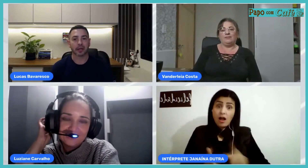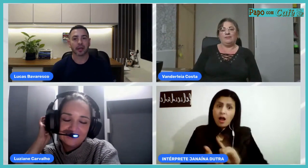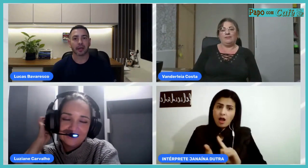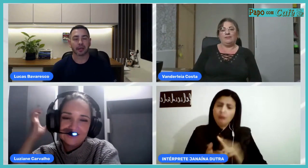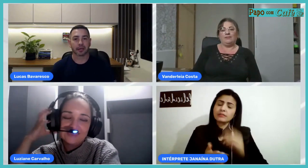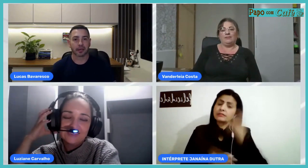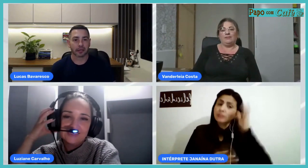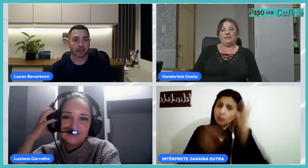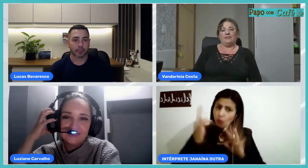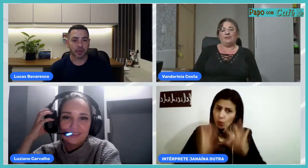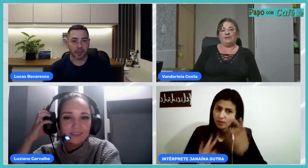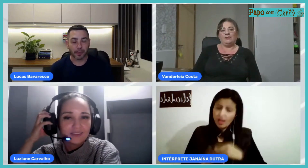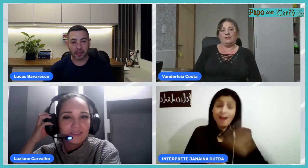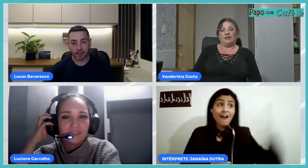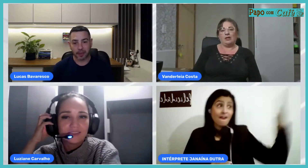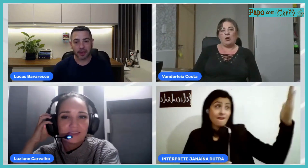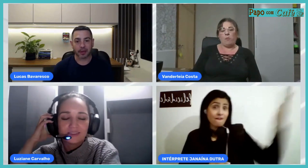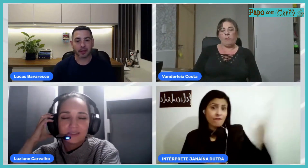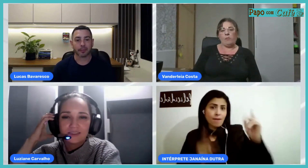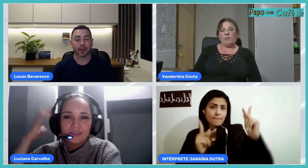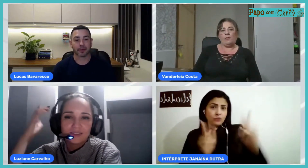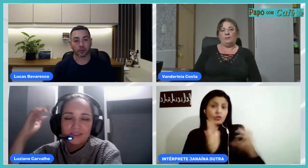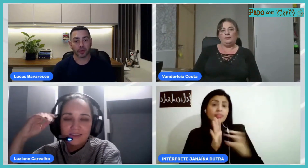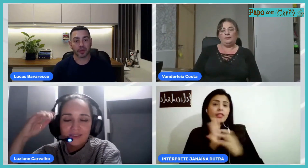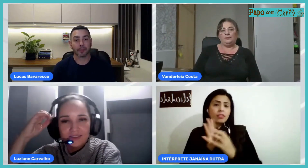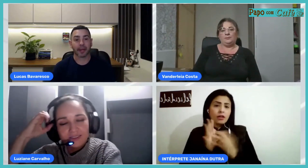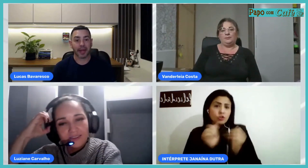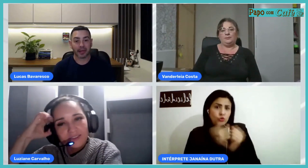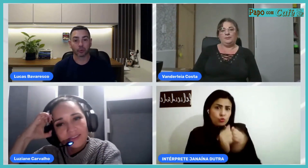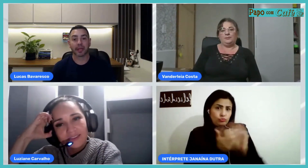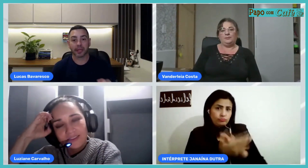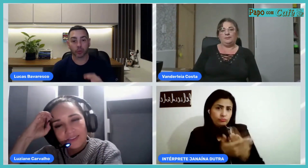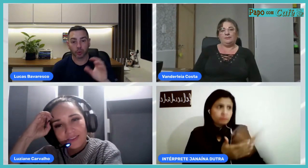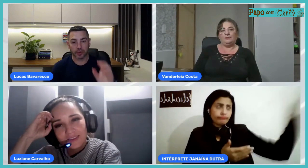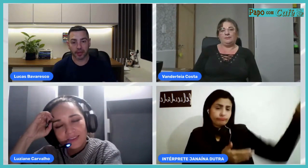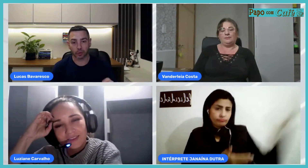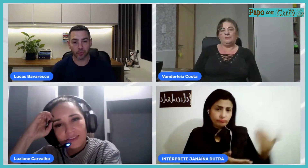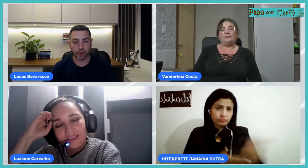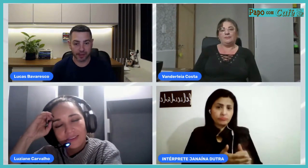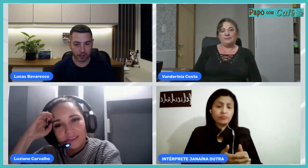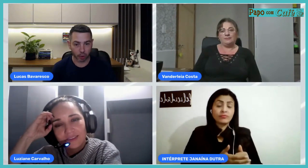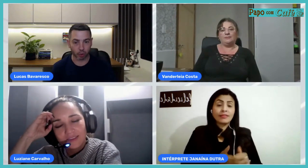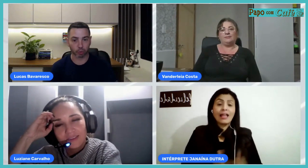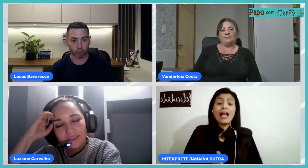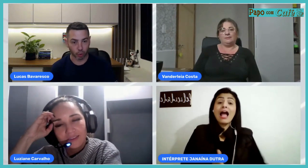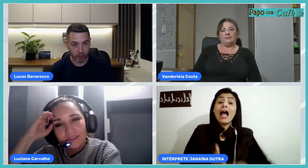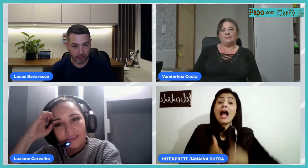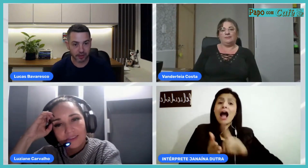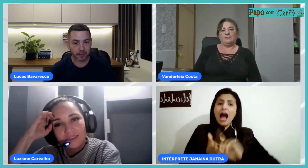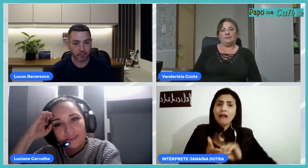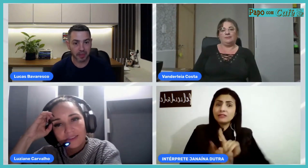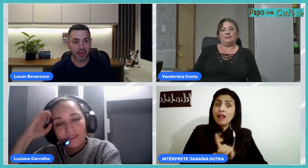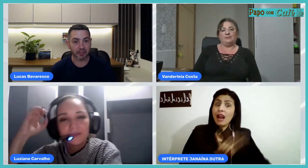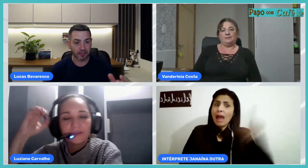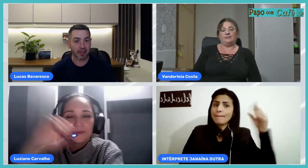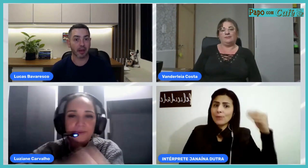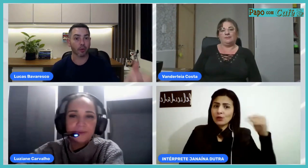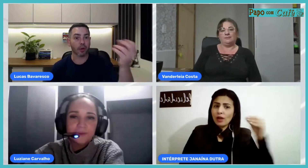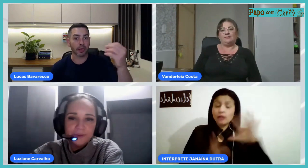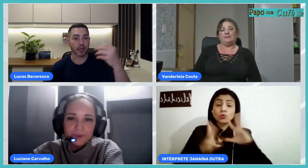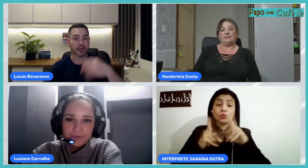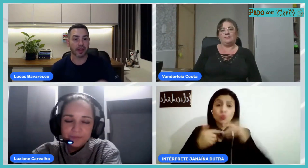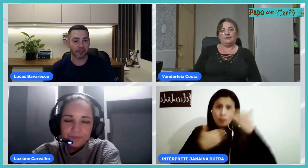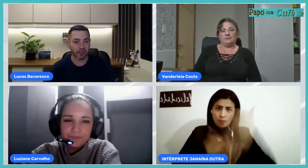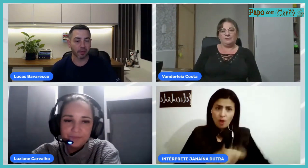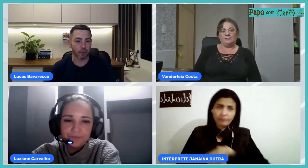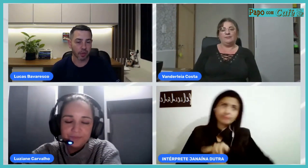capacitada. Depois da pandemia, passou a ser aplicado dentro do Centro de Formação de Condutores. E aí vinha